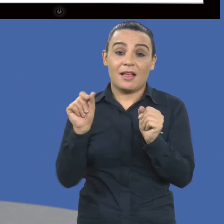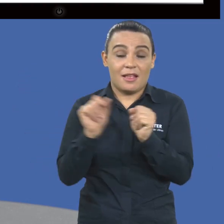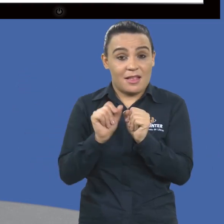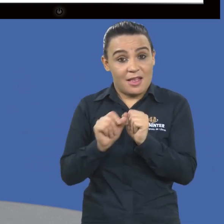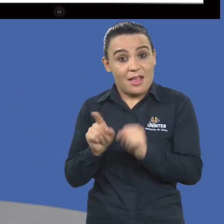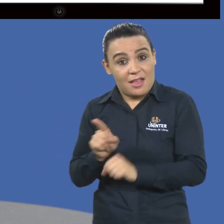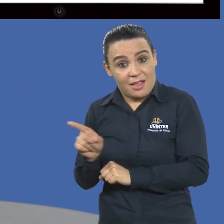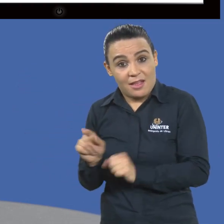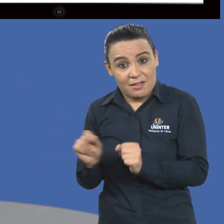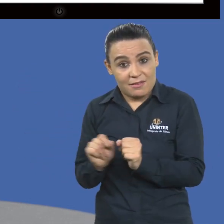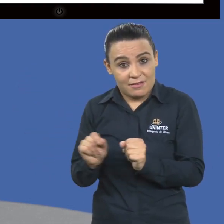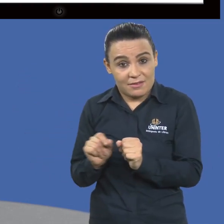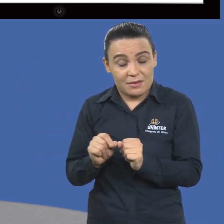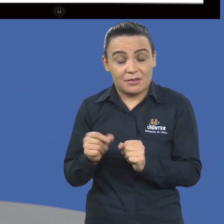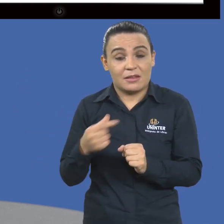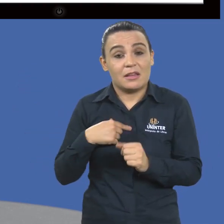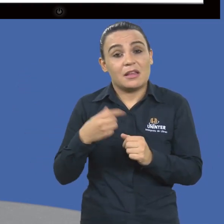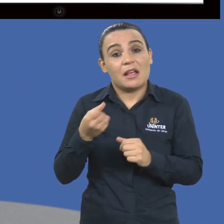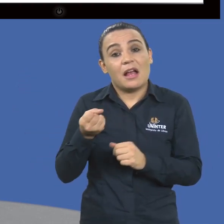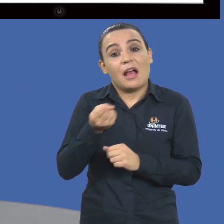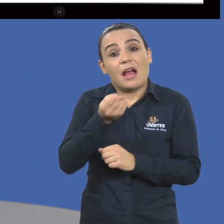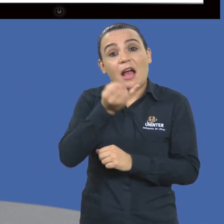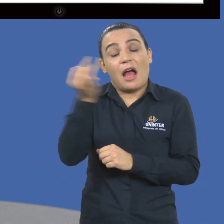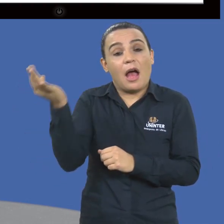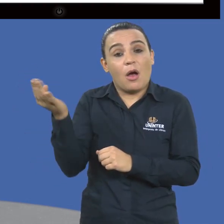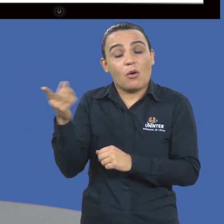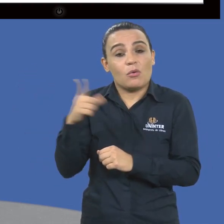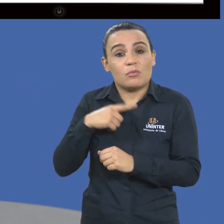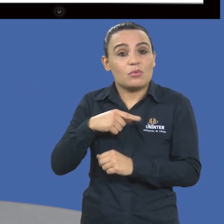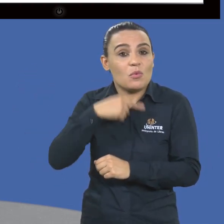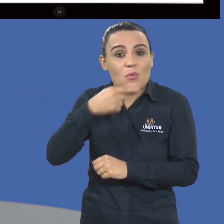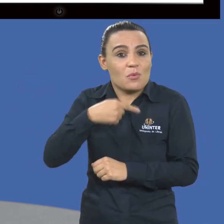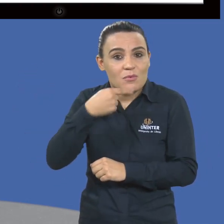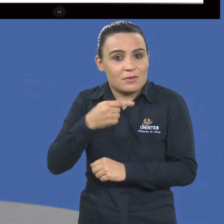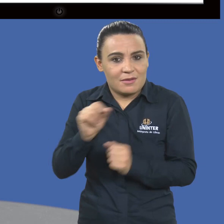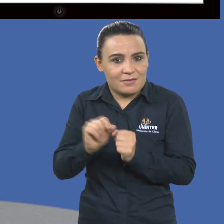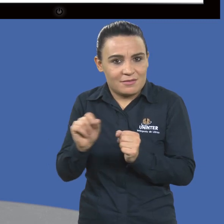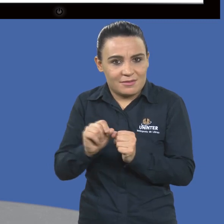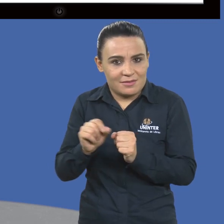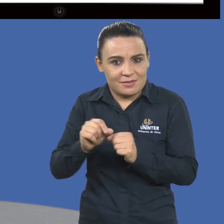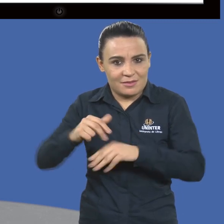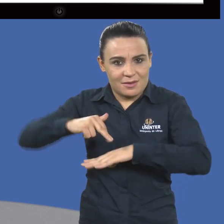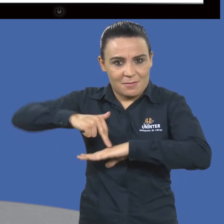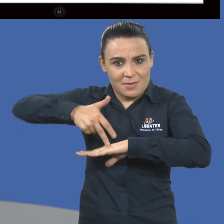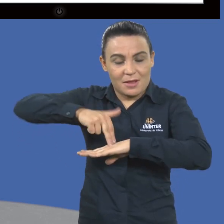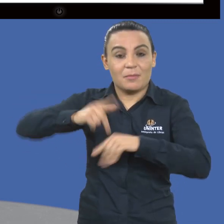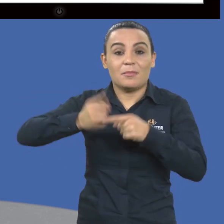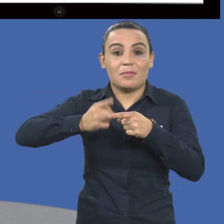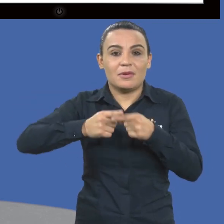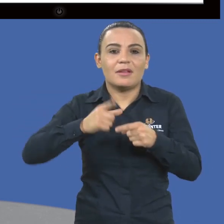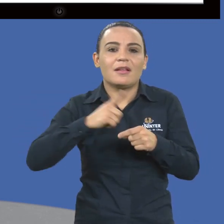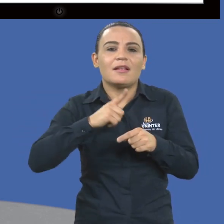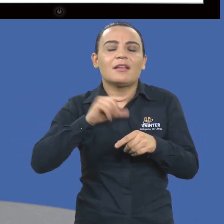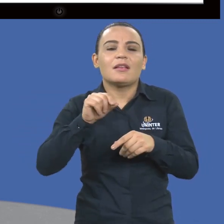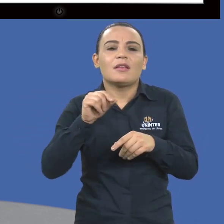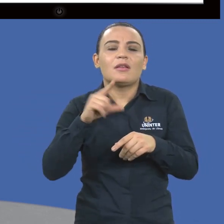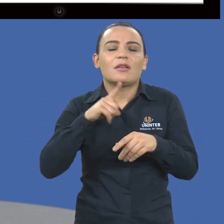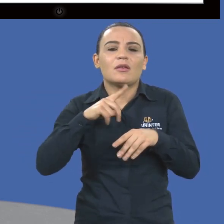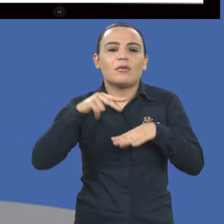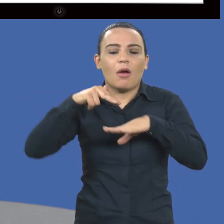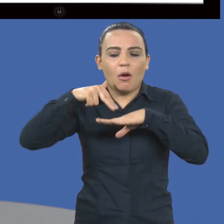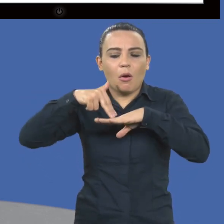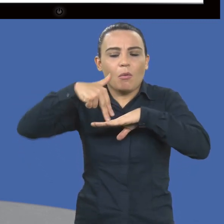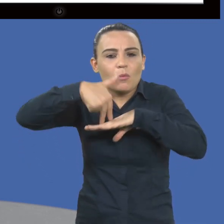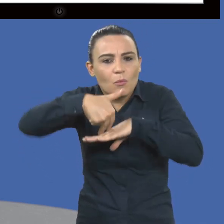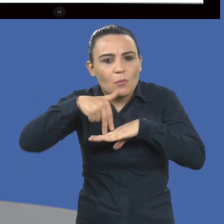faz posições no balé que muitas das pessoas mais bem treinadas não conseguem fazer. Por quê? Ela